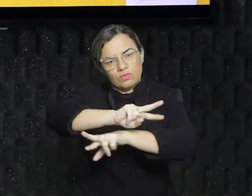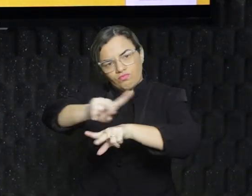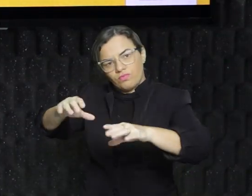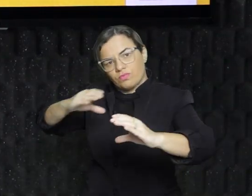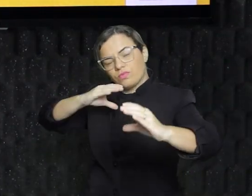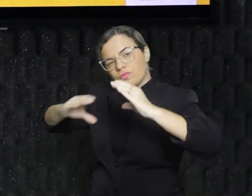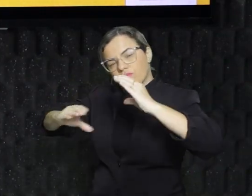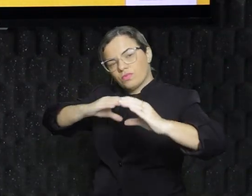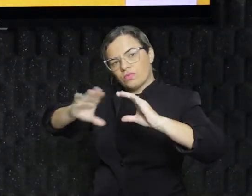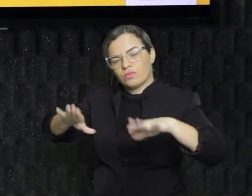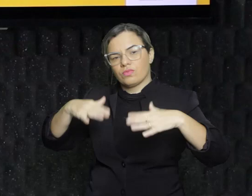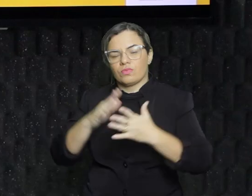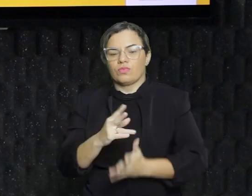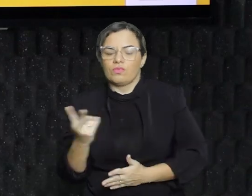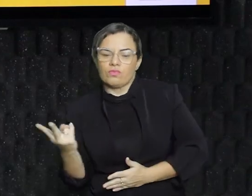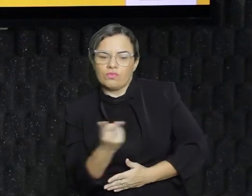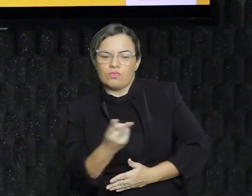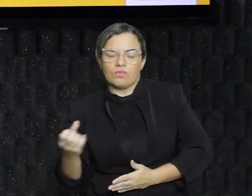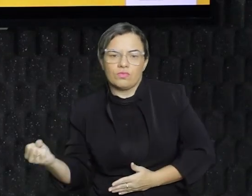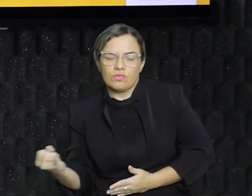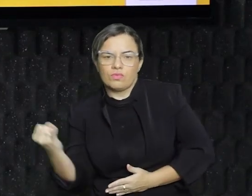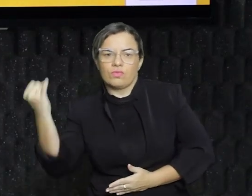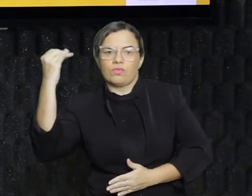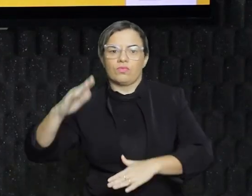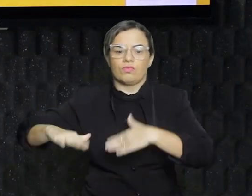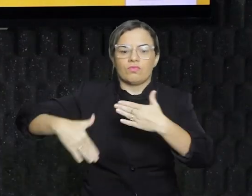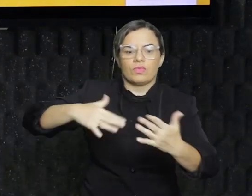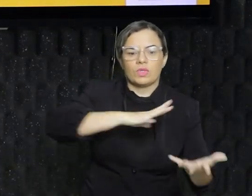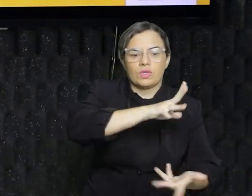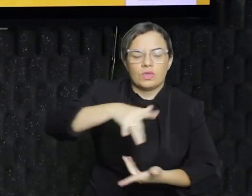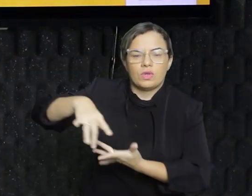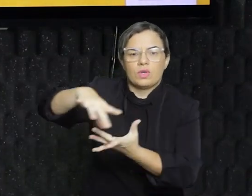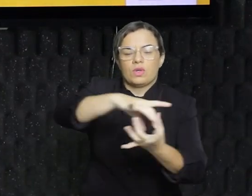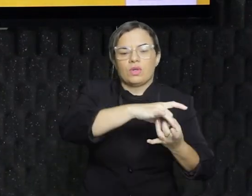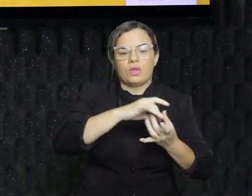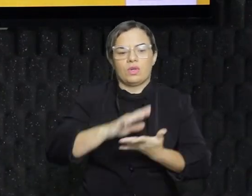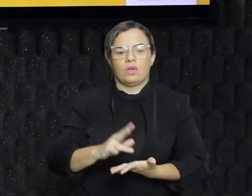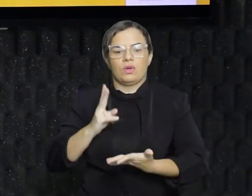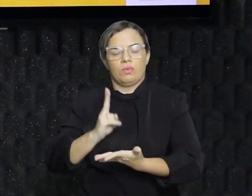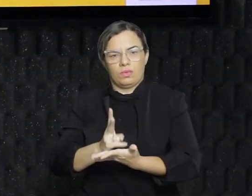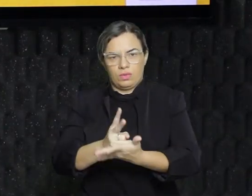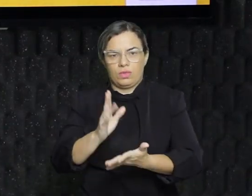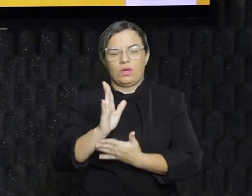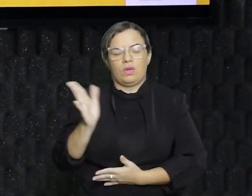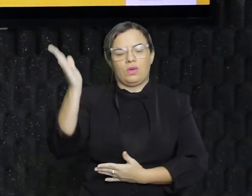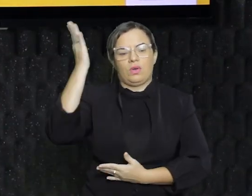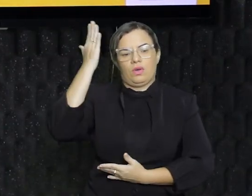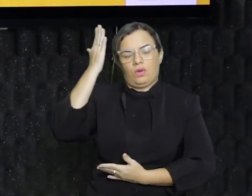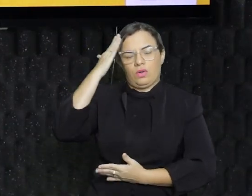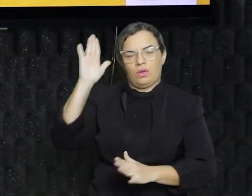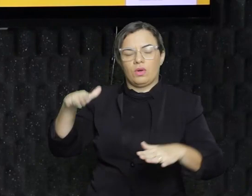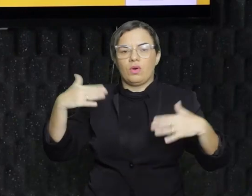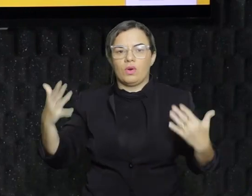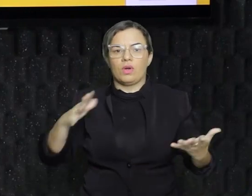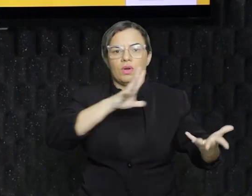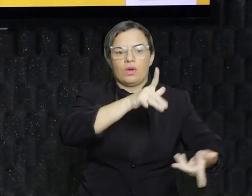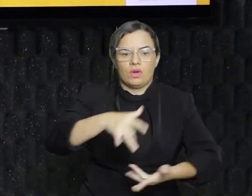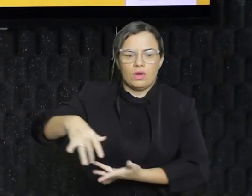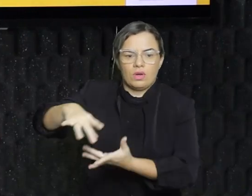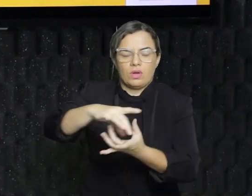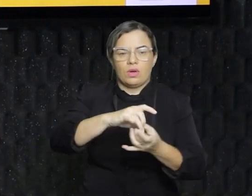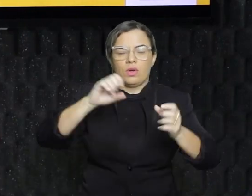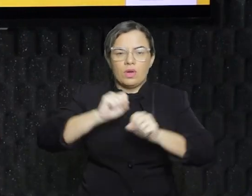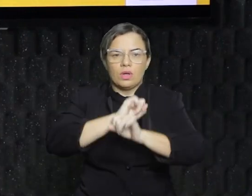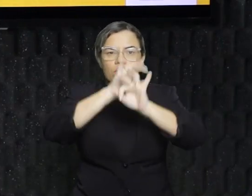Então, esses dois elementos são vitais para esse processo. Continuando, agora que a gente entendeu, tá, o que é globalização, quero te